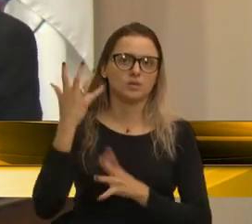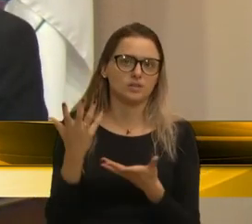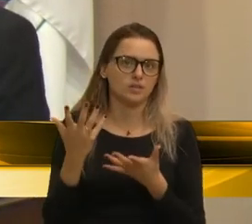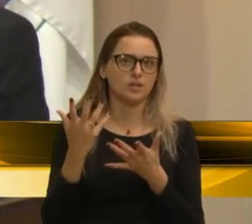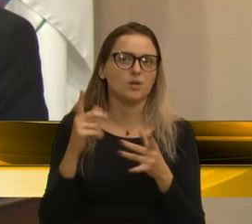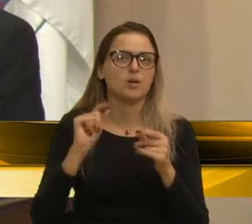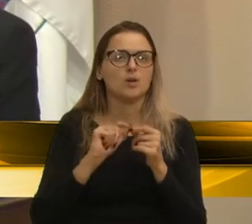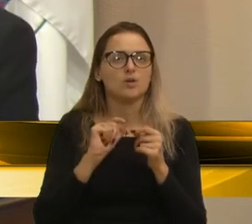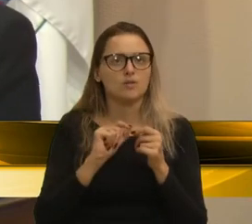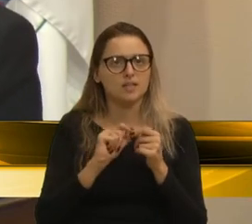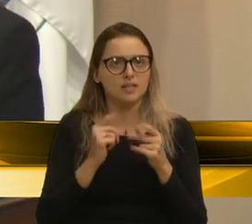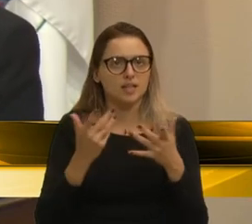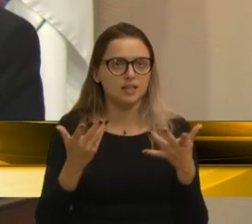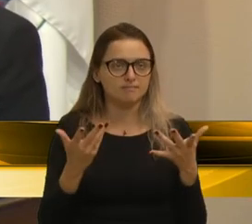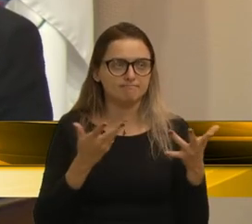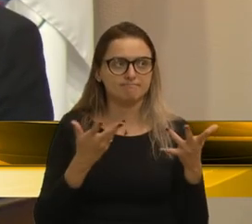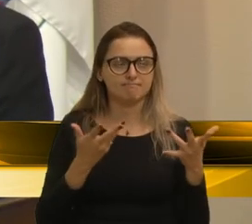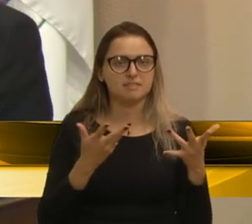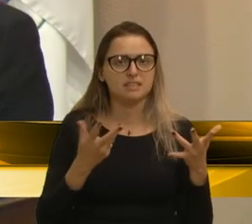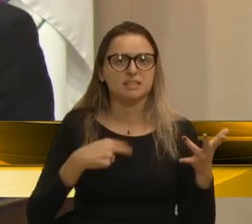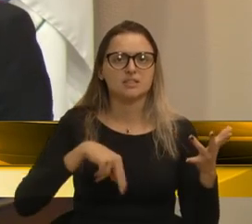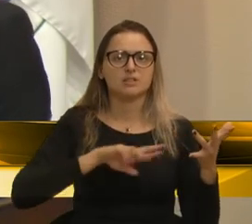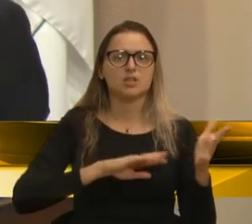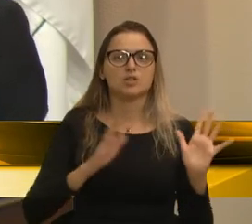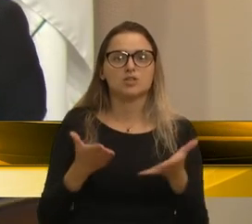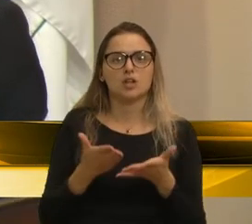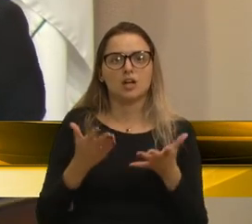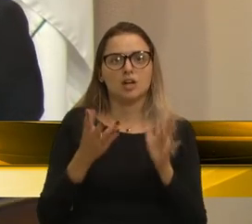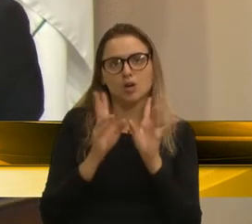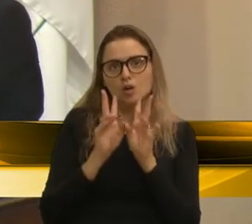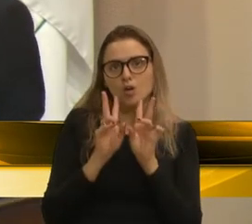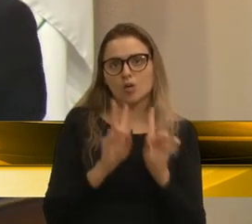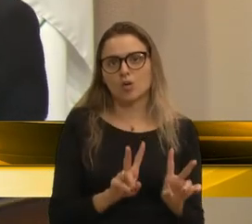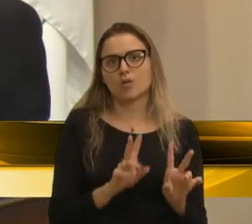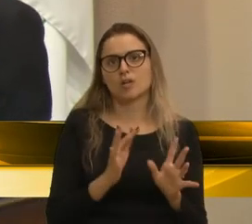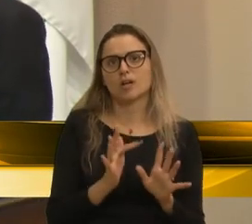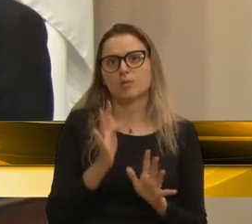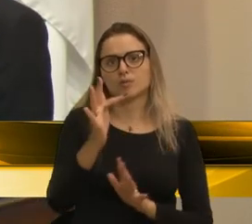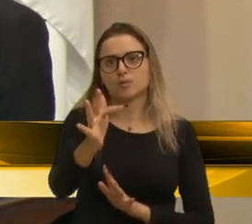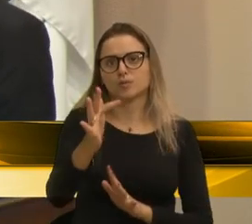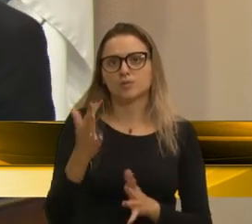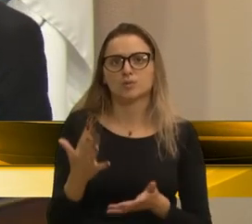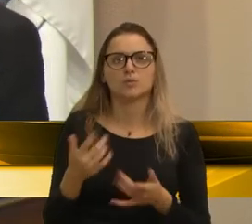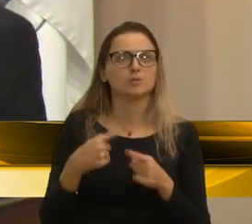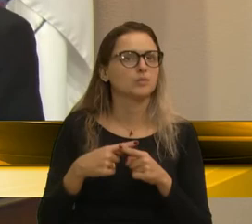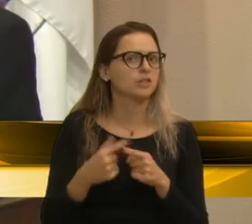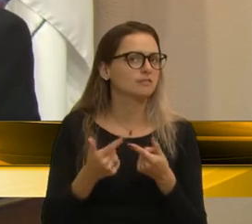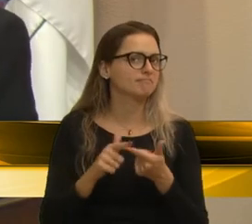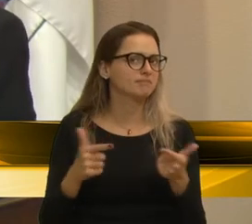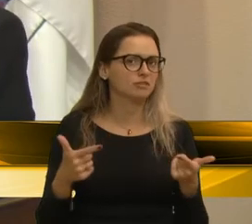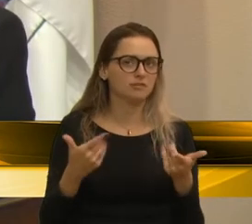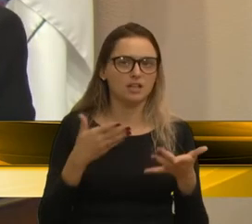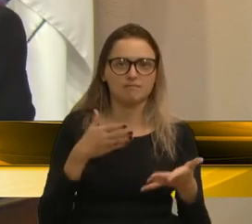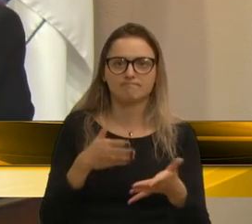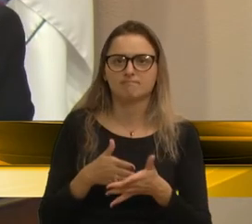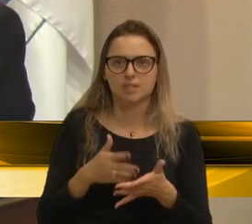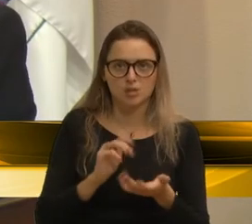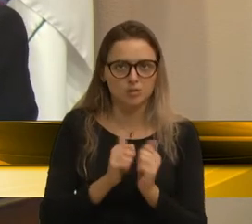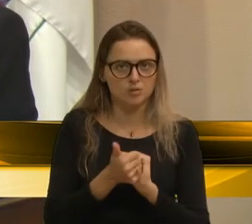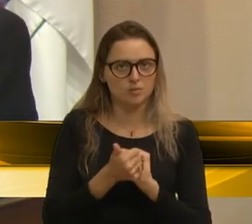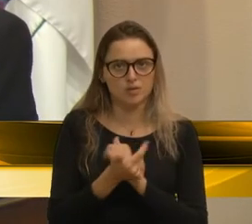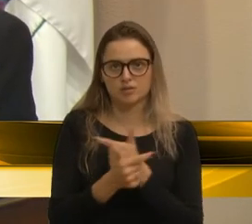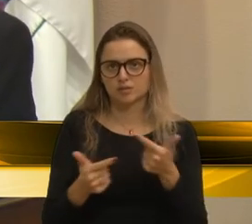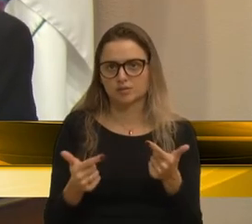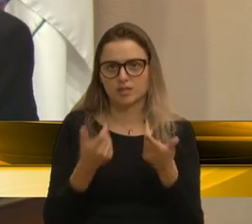olhar, a gente já está prevendo isso, né? O olhar para frente, ele praticamente não existe no que se refere ao esporte,